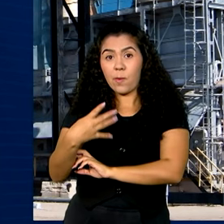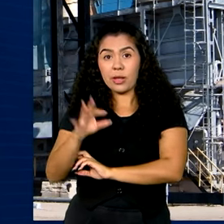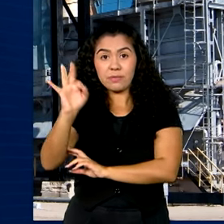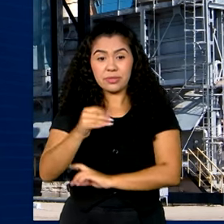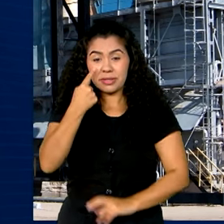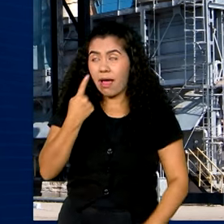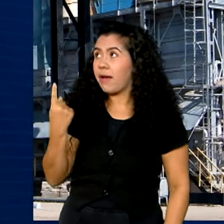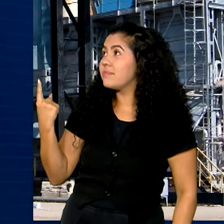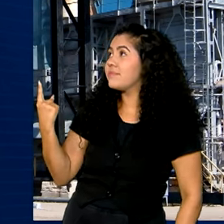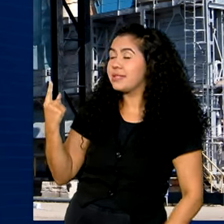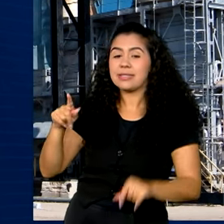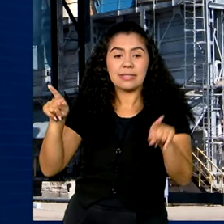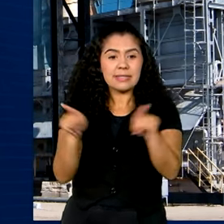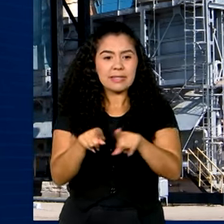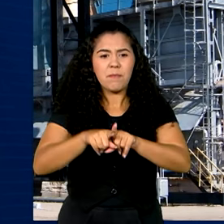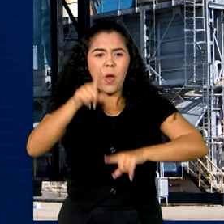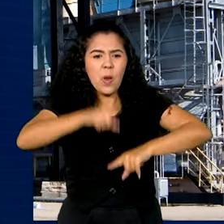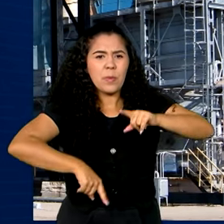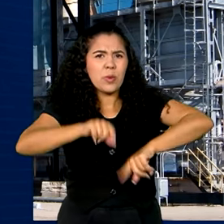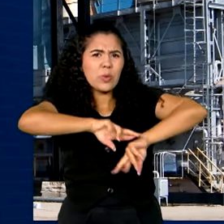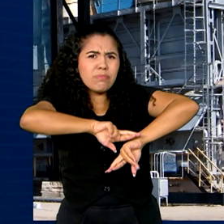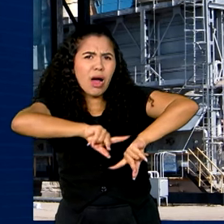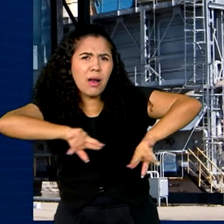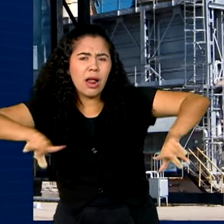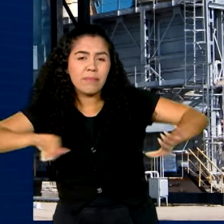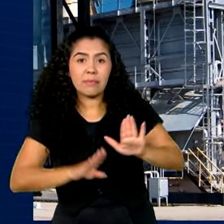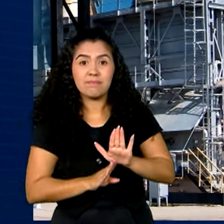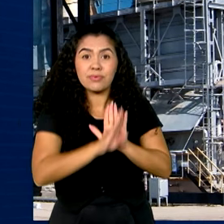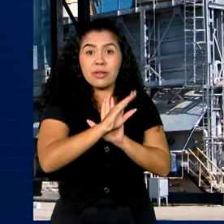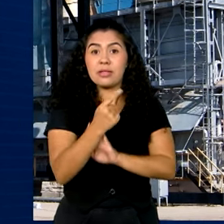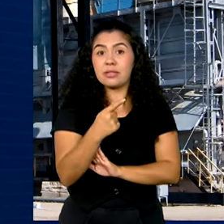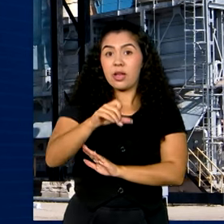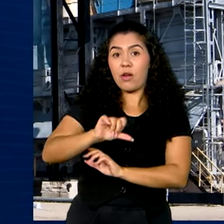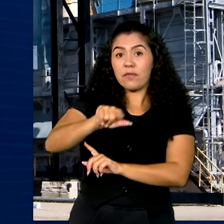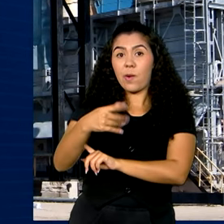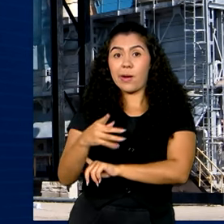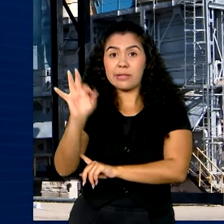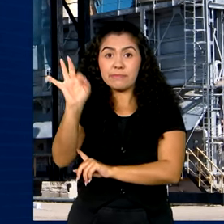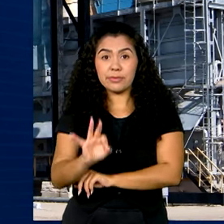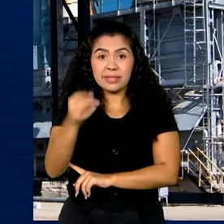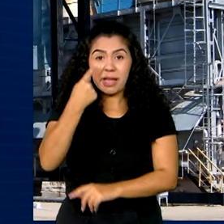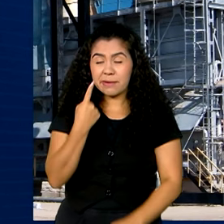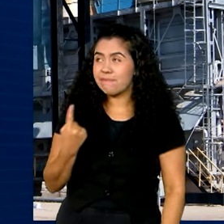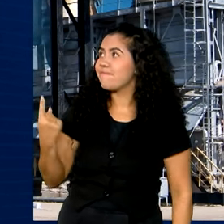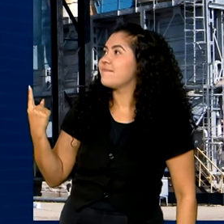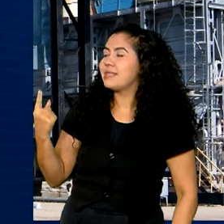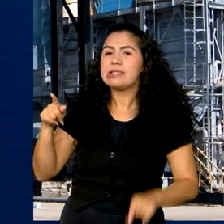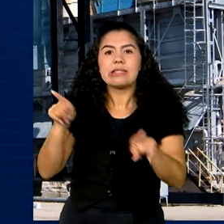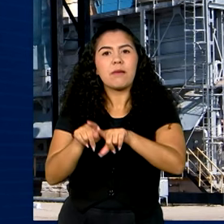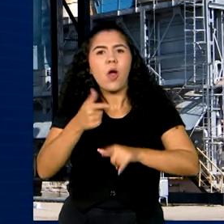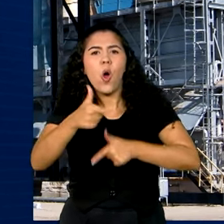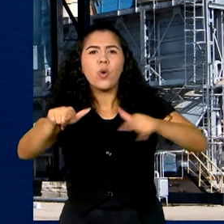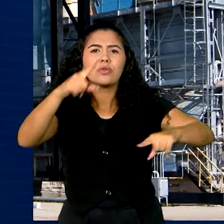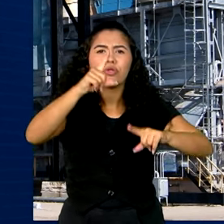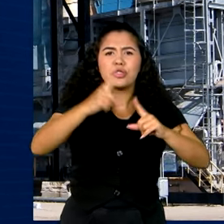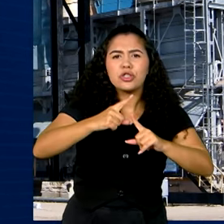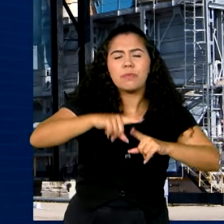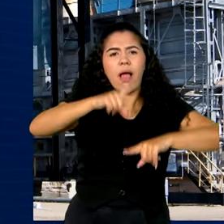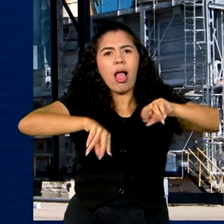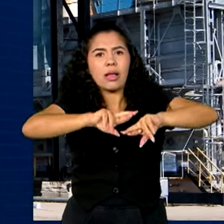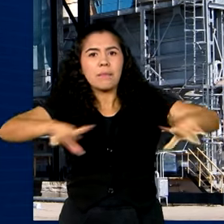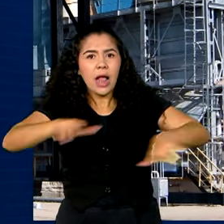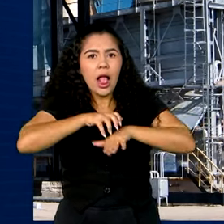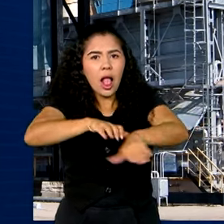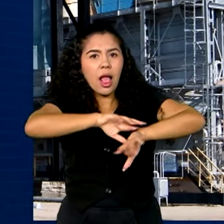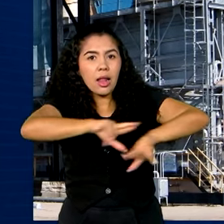24,4%, de produtos diversos com aumento de 19,4% e de outros equipamentos de transporte que